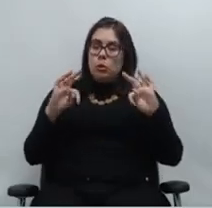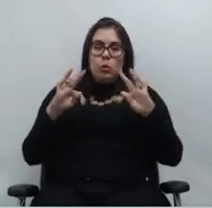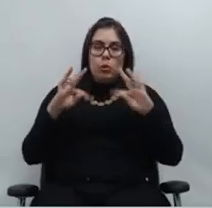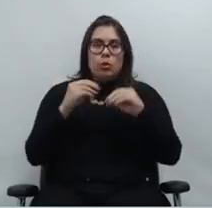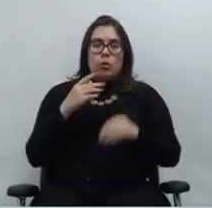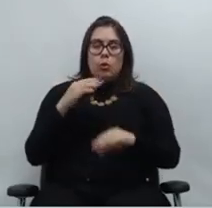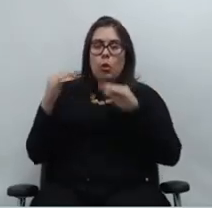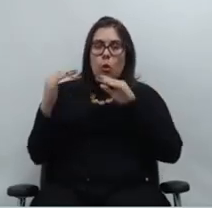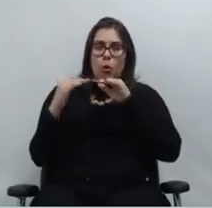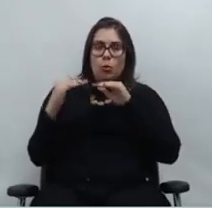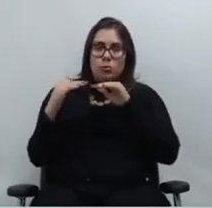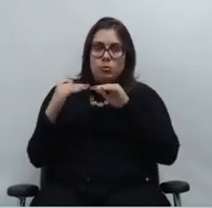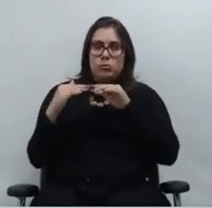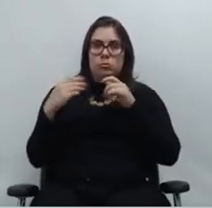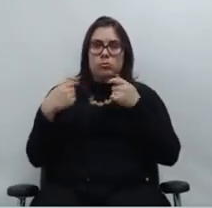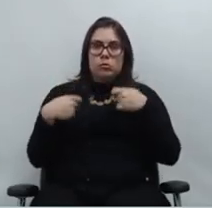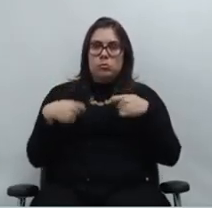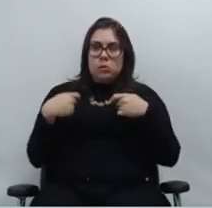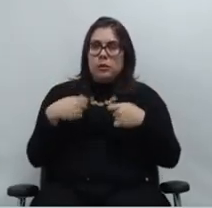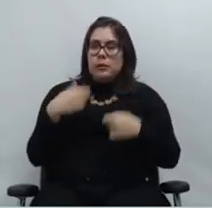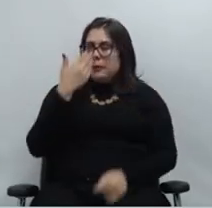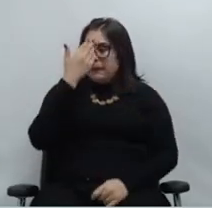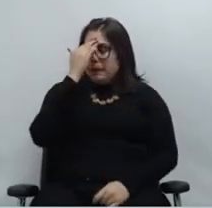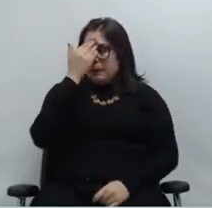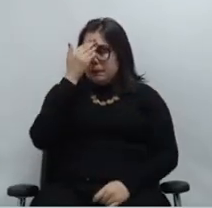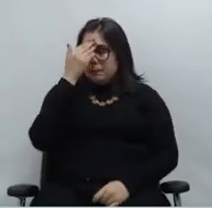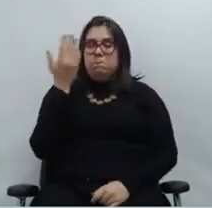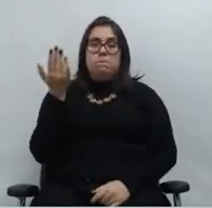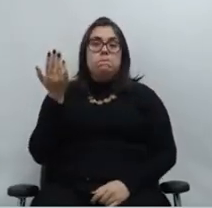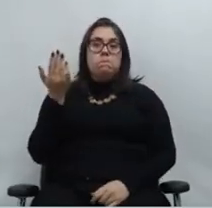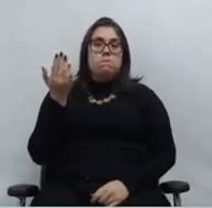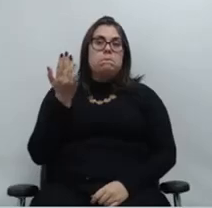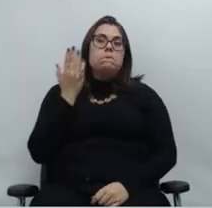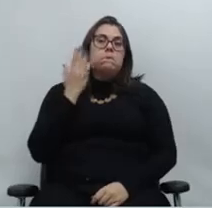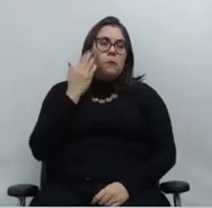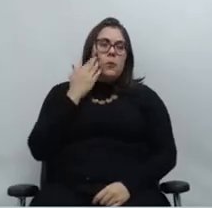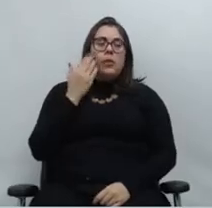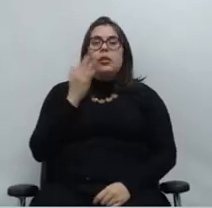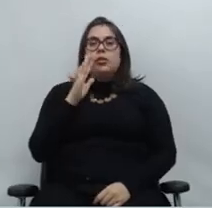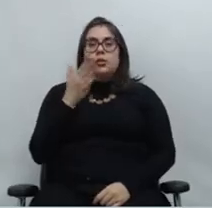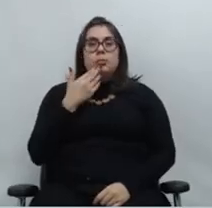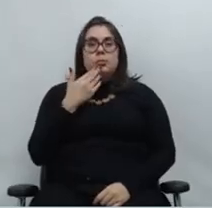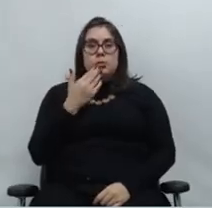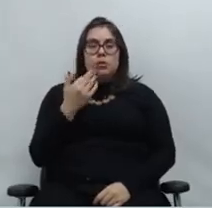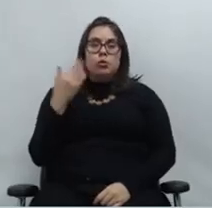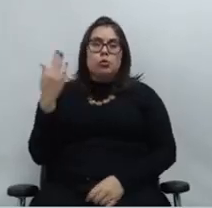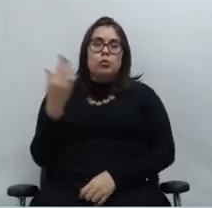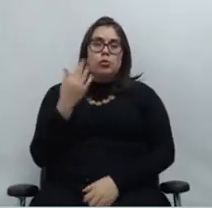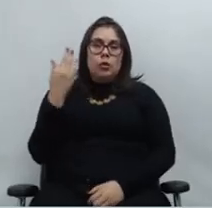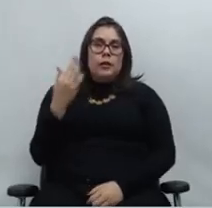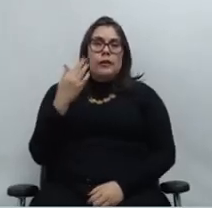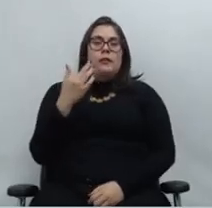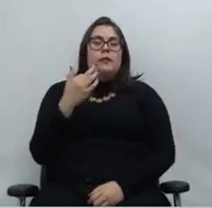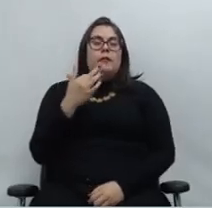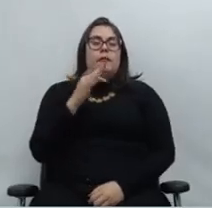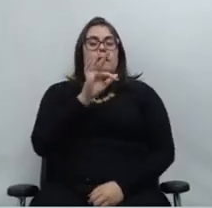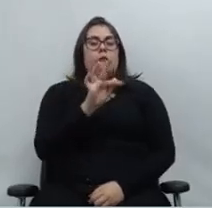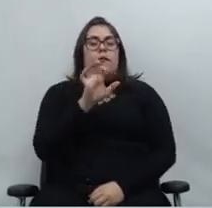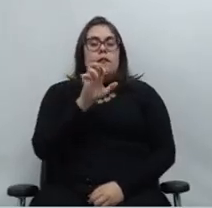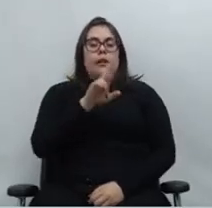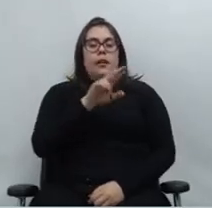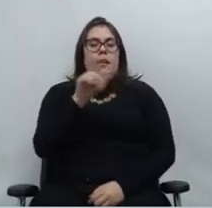com Vossa Excelência. A gente não entende, eu não entendo os motivos, eu falei isso com as unidades, algumas já pediram formalmente, Ferraz foi uma delas, eu pedi para me